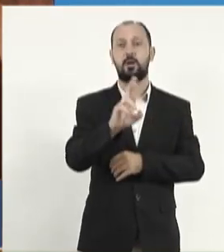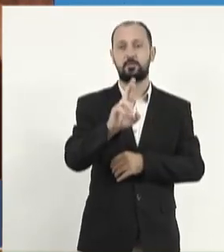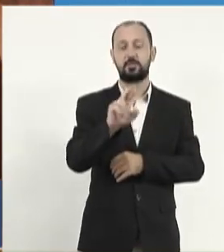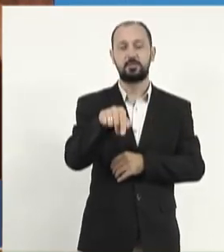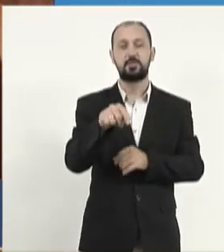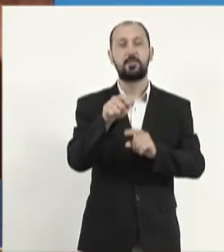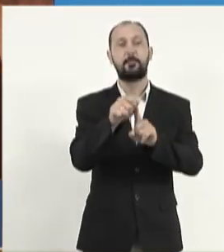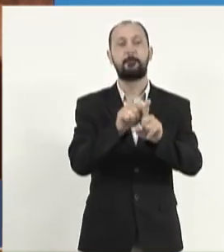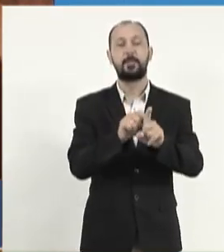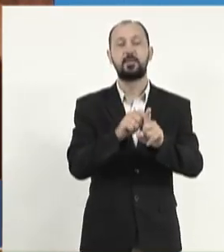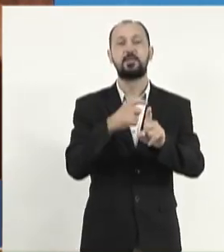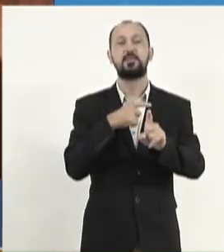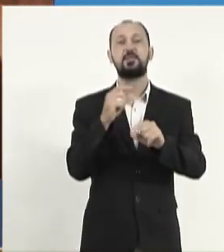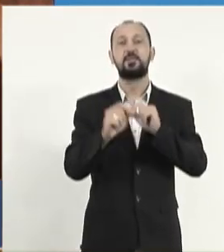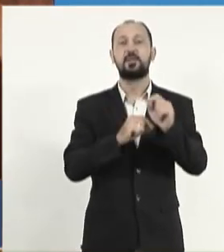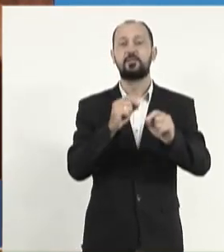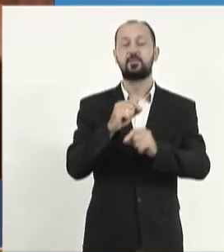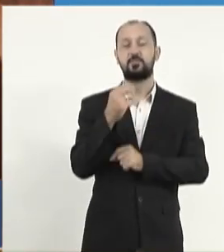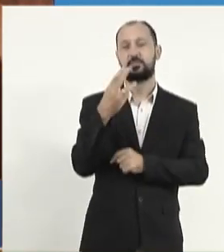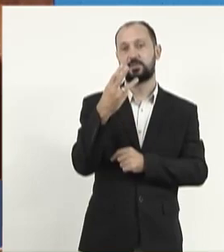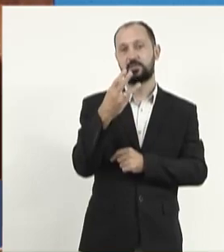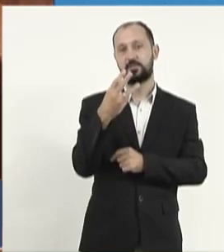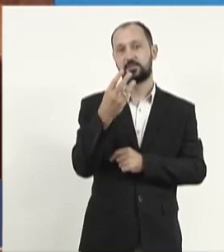Este mês ele recebeu com